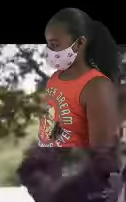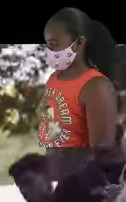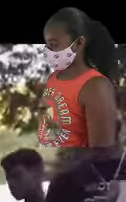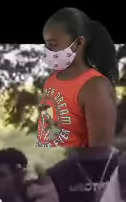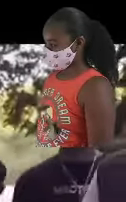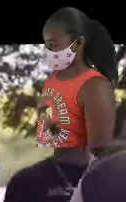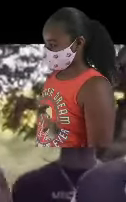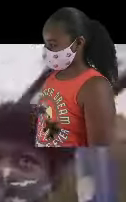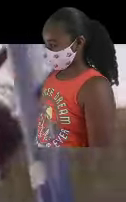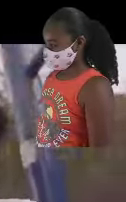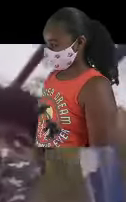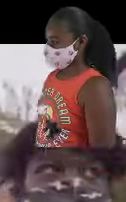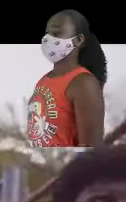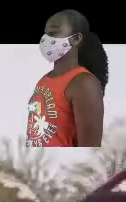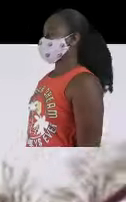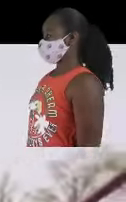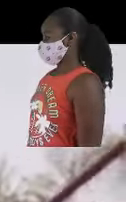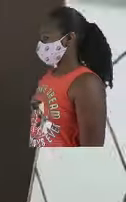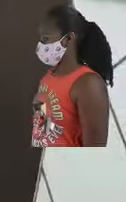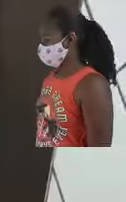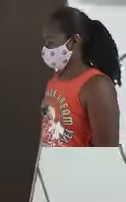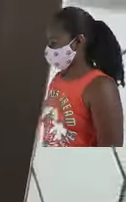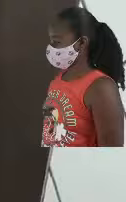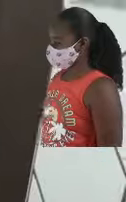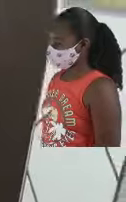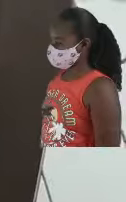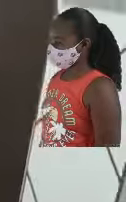Gente, morador luta dia a dia, nossa correria.